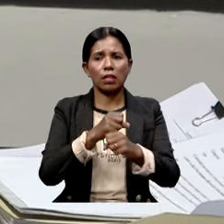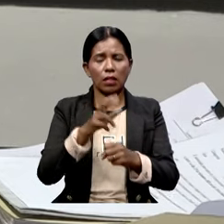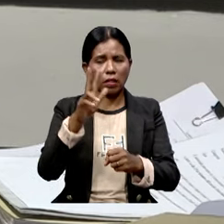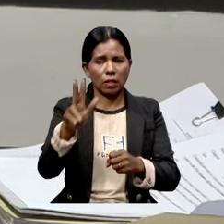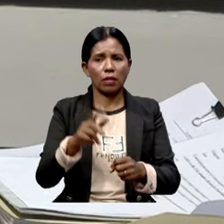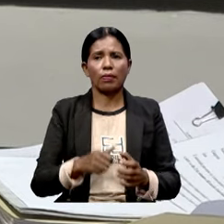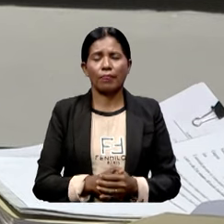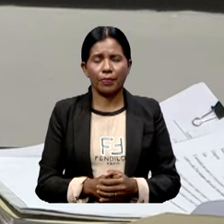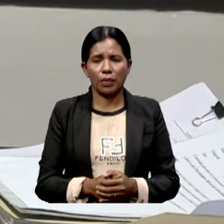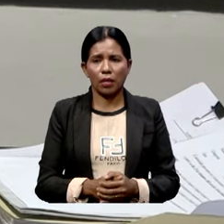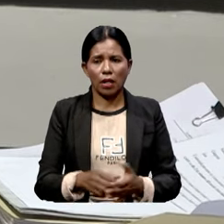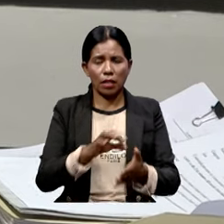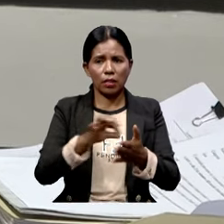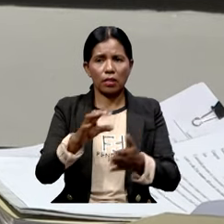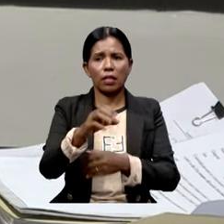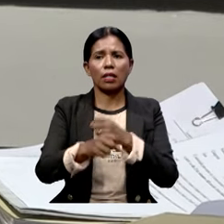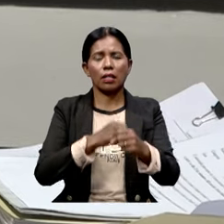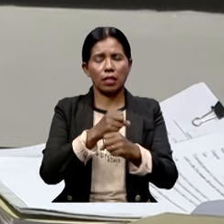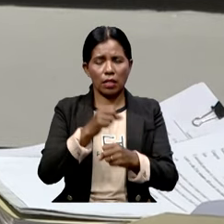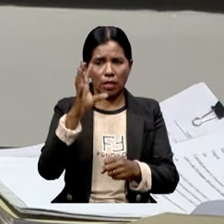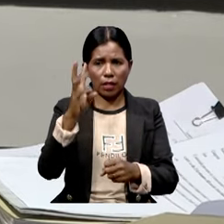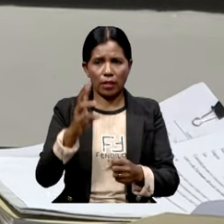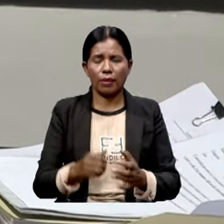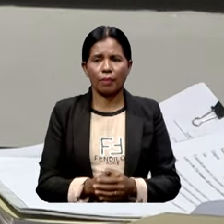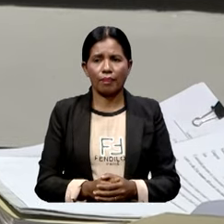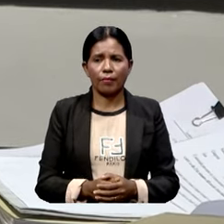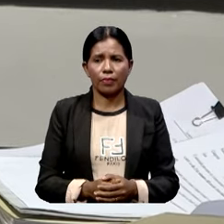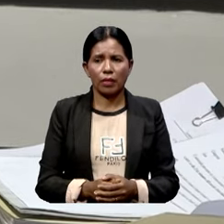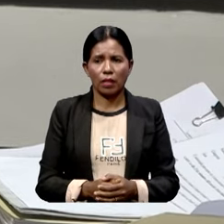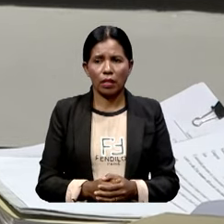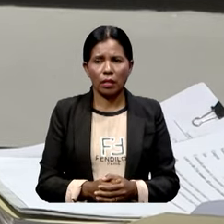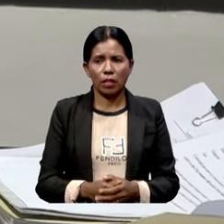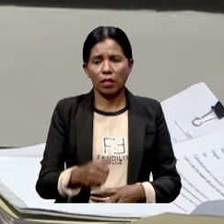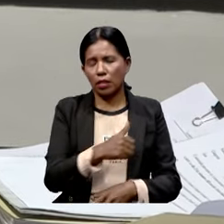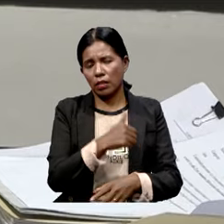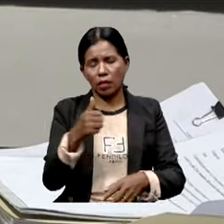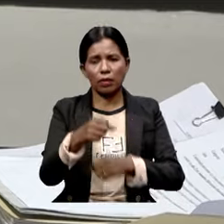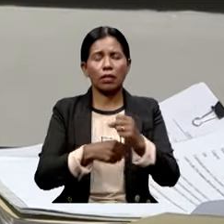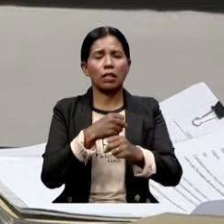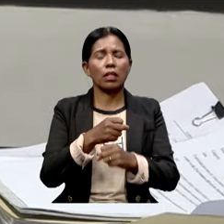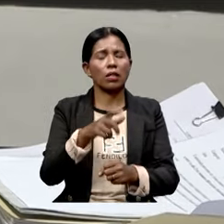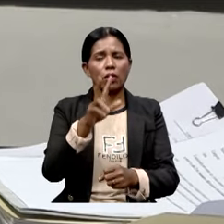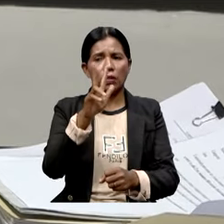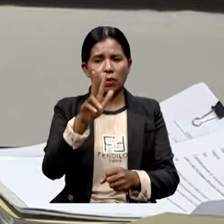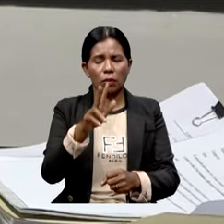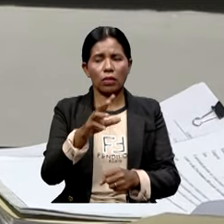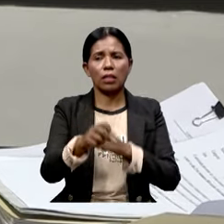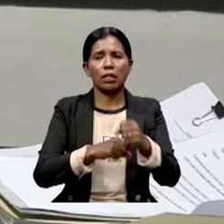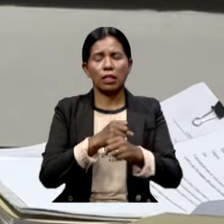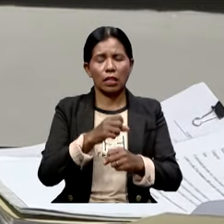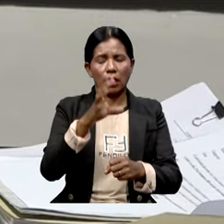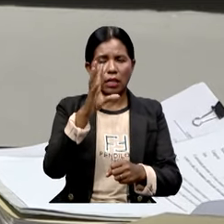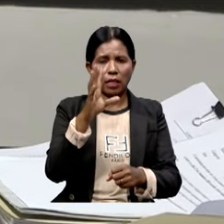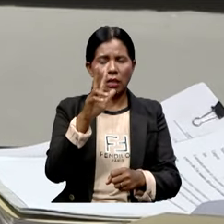fulan nas tinanen. Iha nasan iha balo tinan to lo. Se tirane tinan tolu mak itala